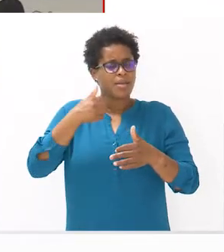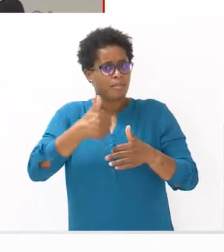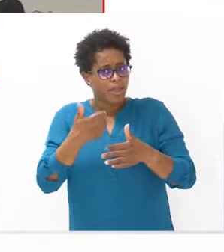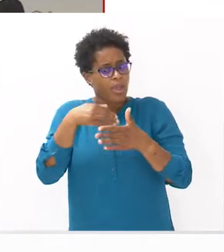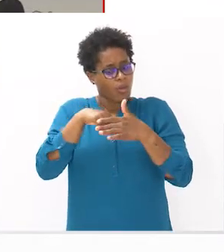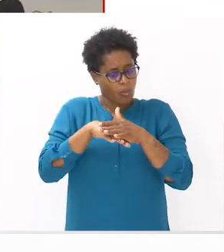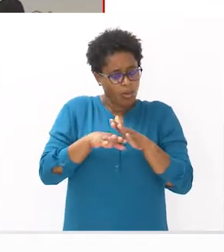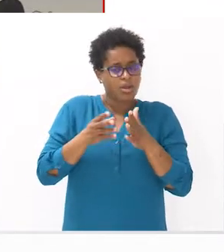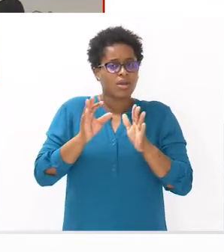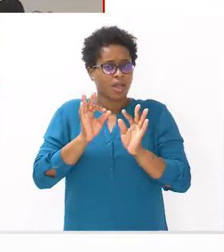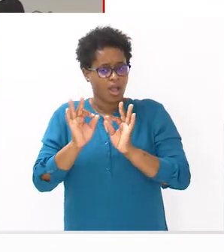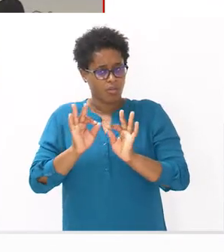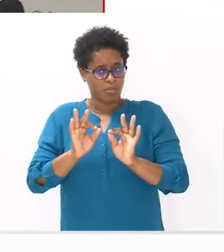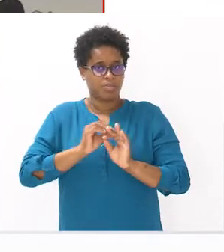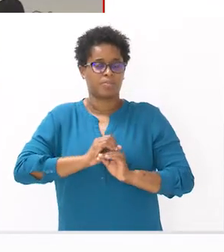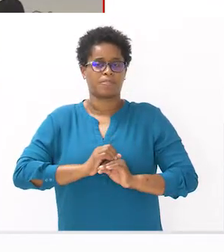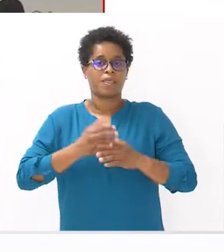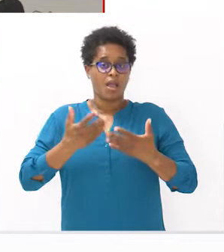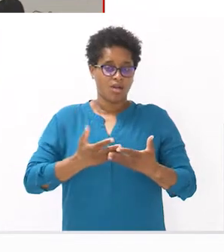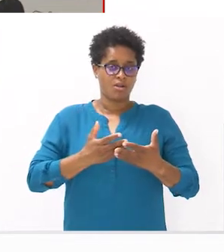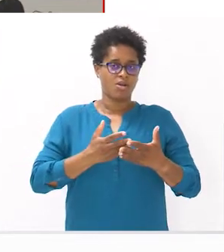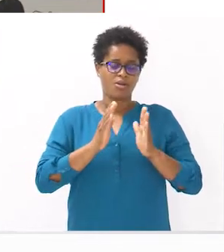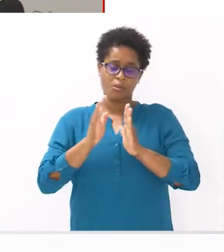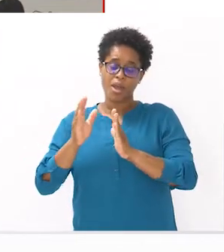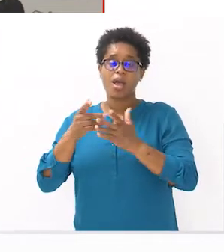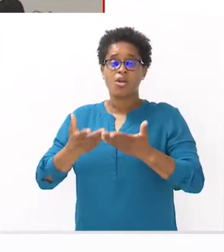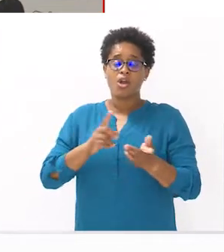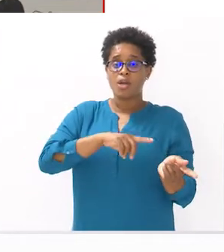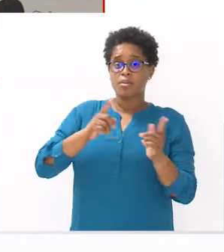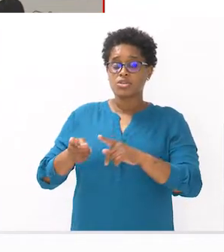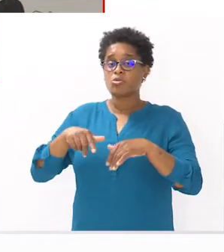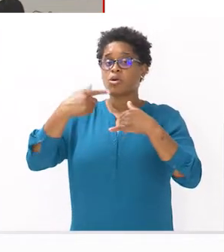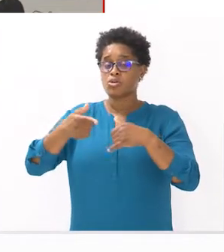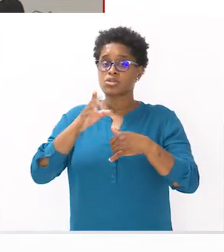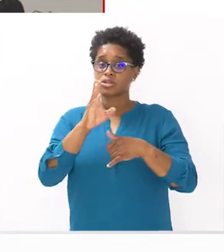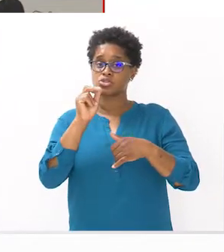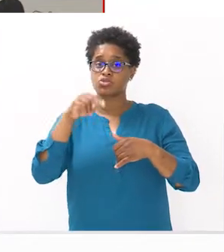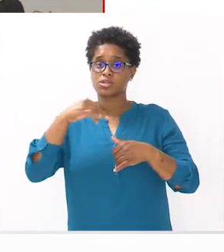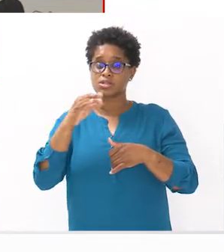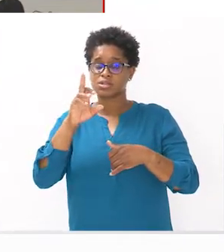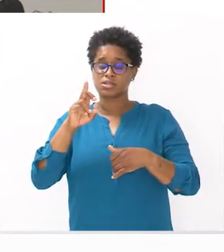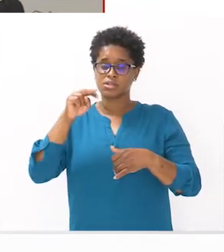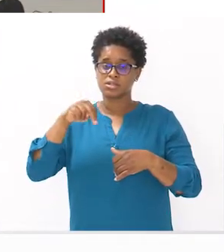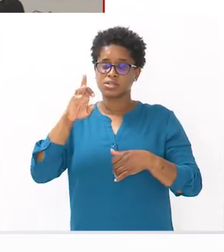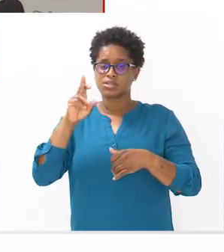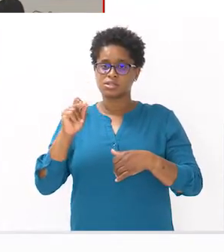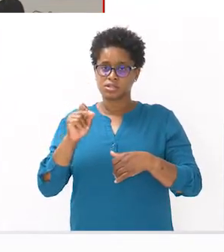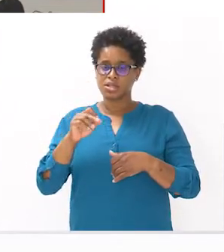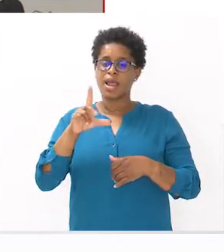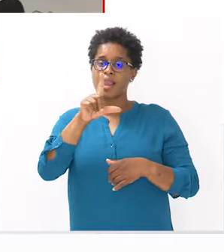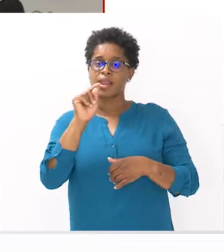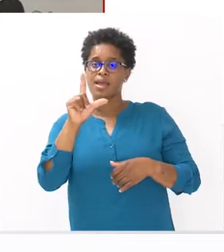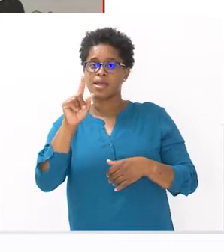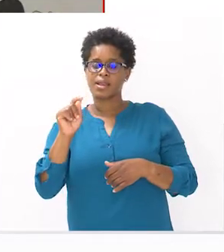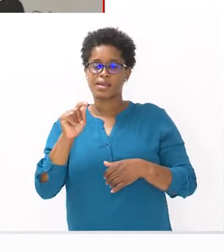arrumada. Agora passemos para a outra Joaninha, que é a Joaninha Lelê. É das cinco a